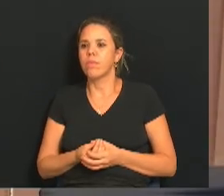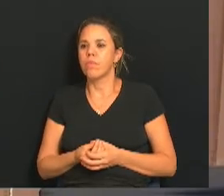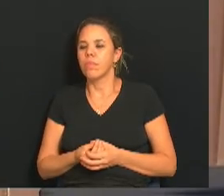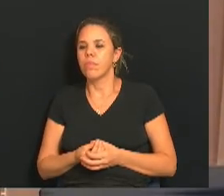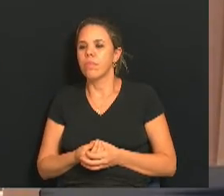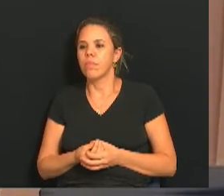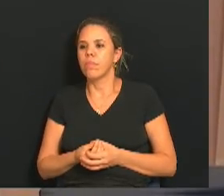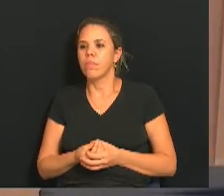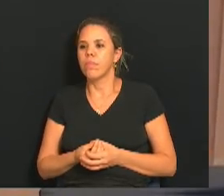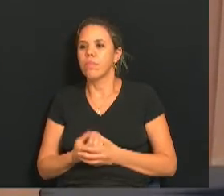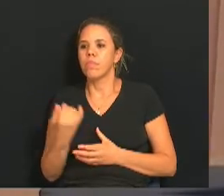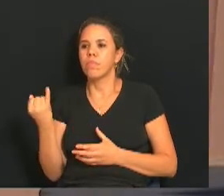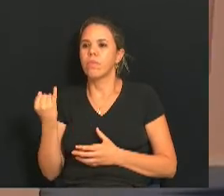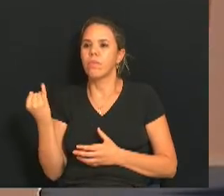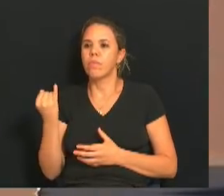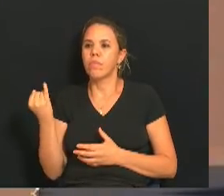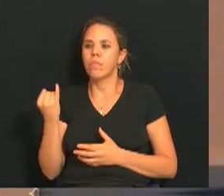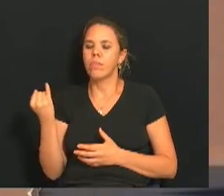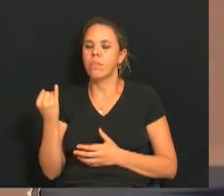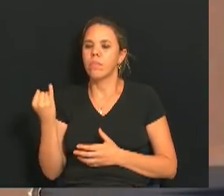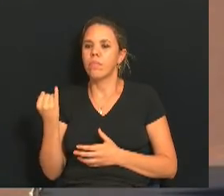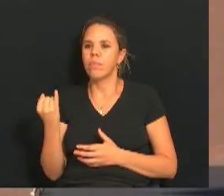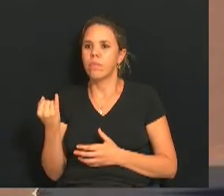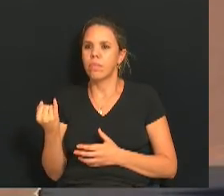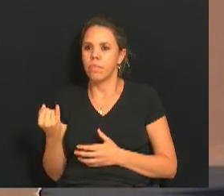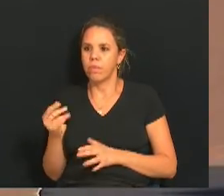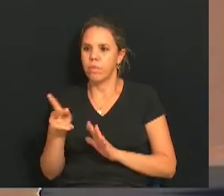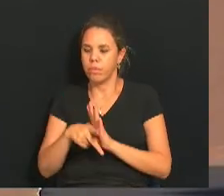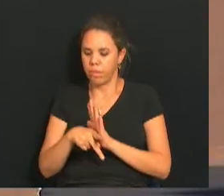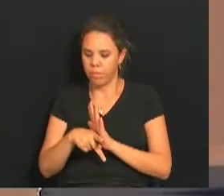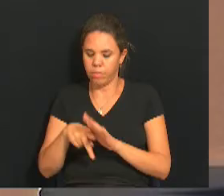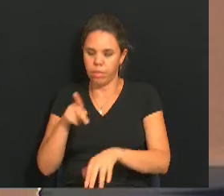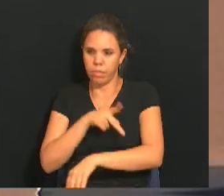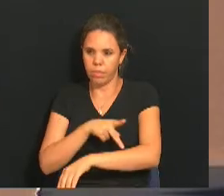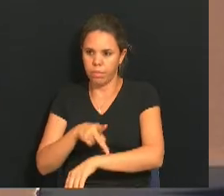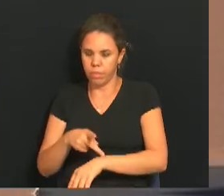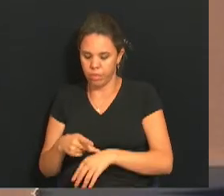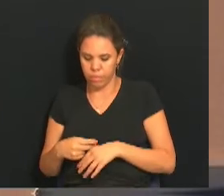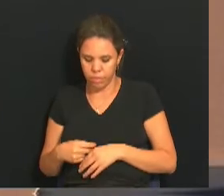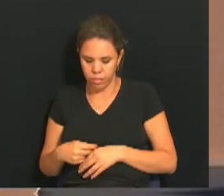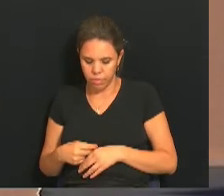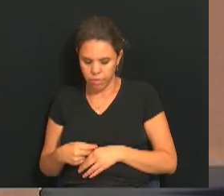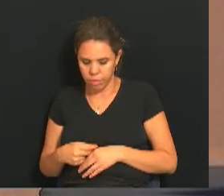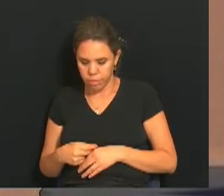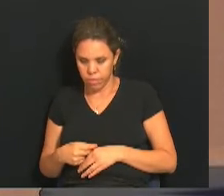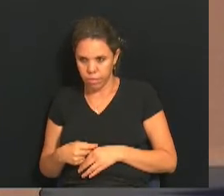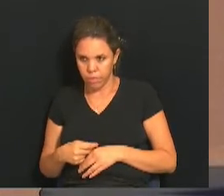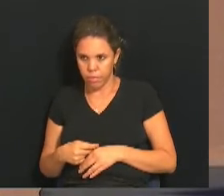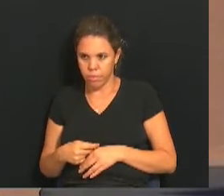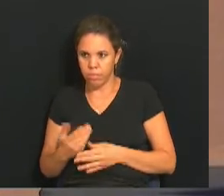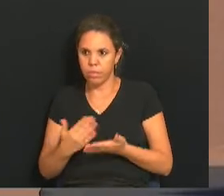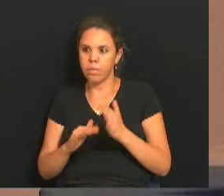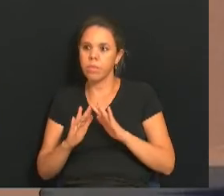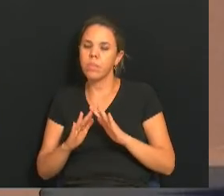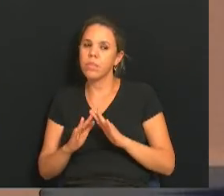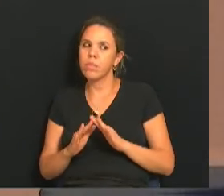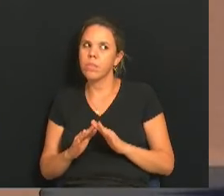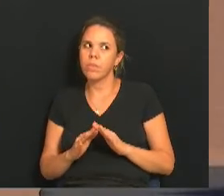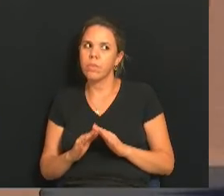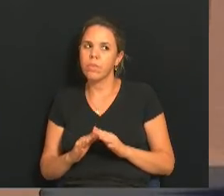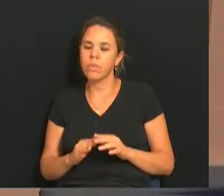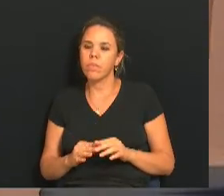importantes para o processo, para os projetos pedagógicos das escolas, para